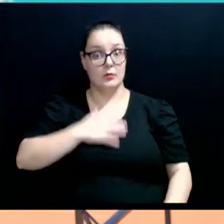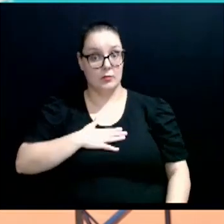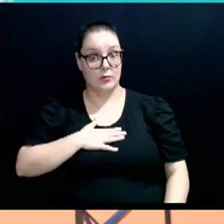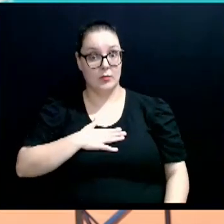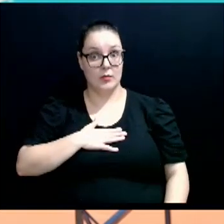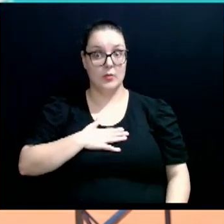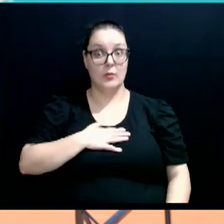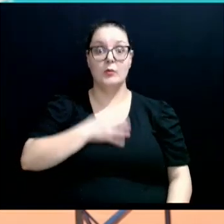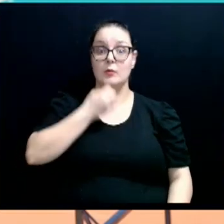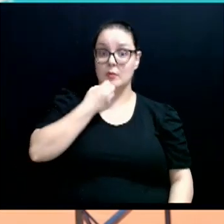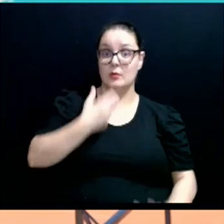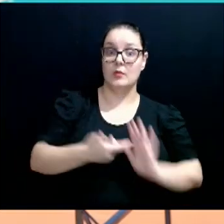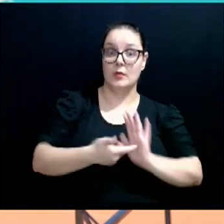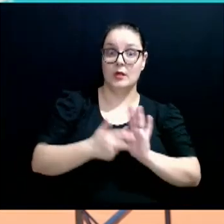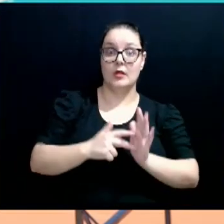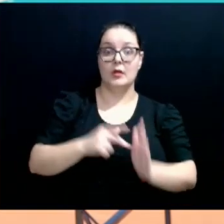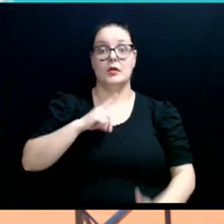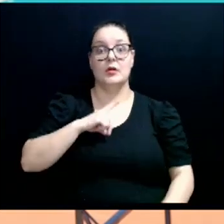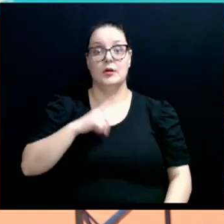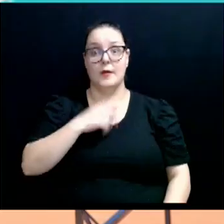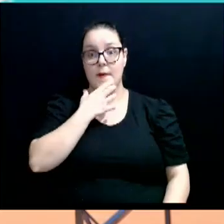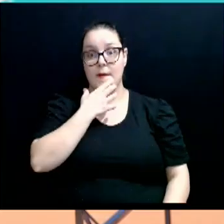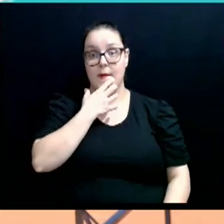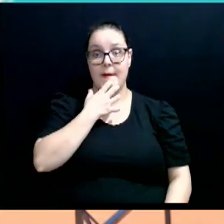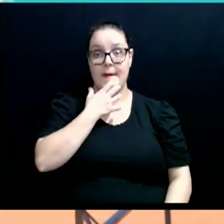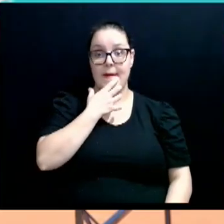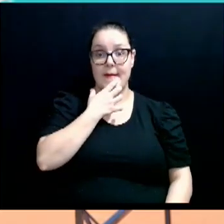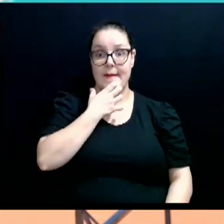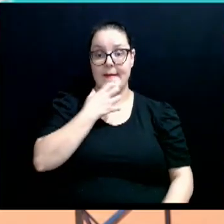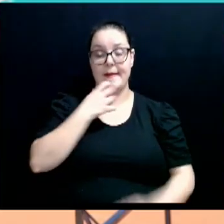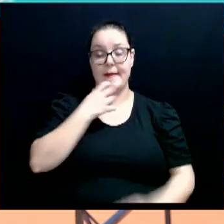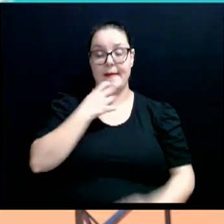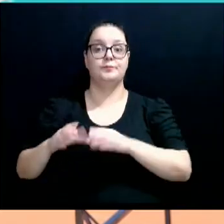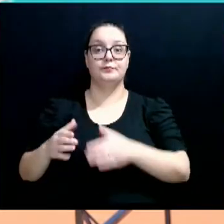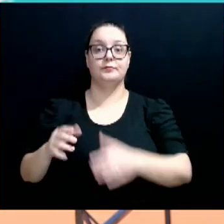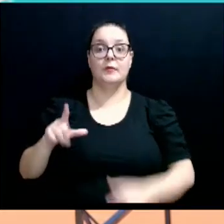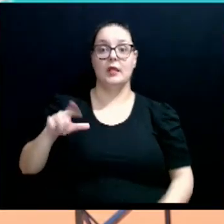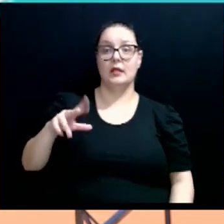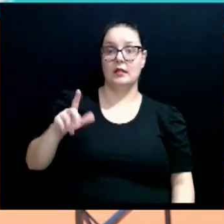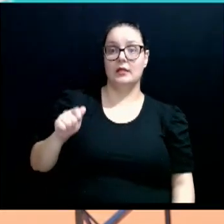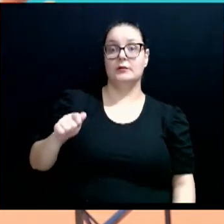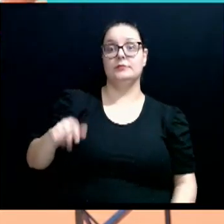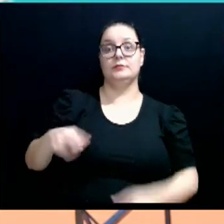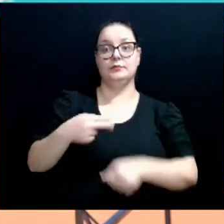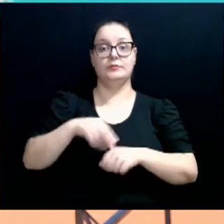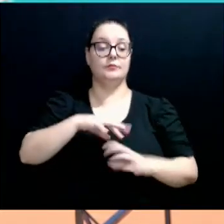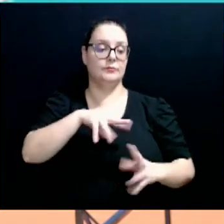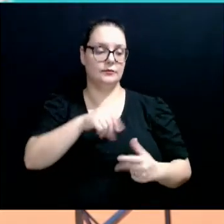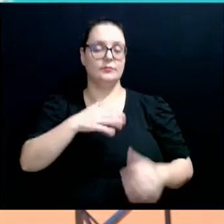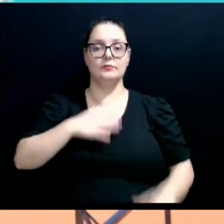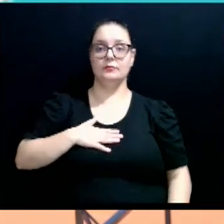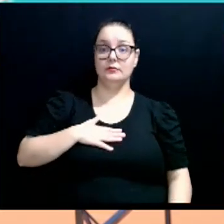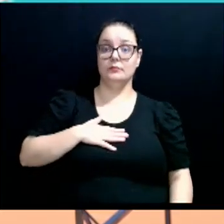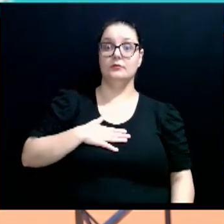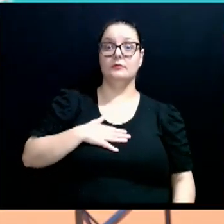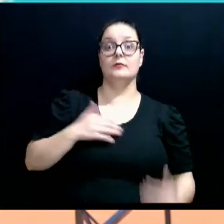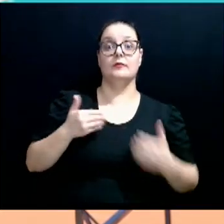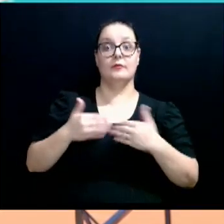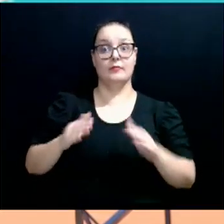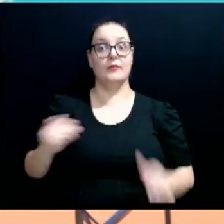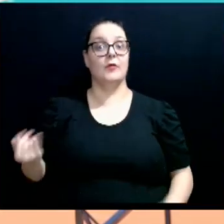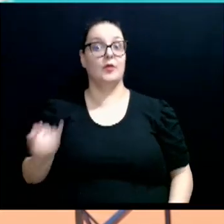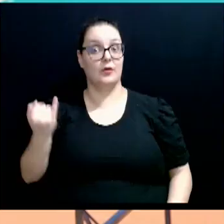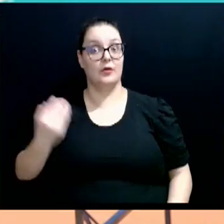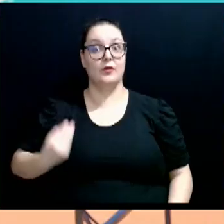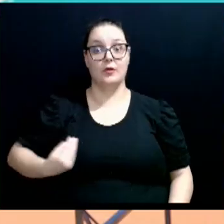sentido. Eu tive os campeonatos com a seleção lá, a Liga das Nações e o Mundial, então assim, para mim estrear no Mundial foi muito importante, vivenciar aquilo, né?